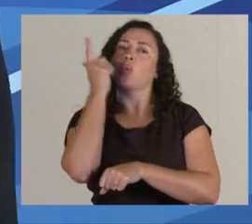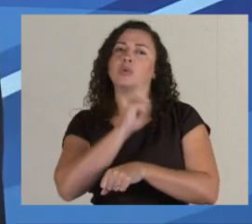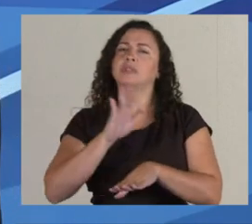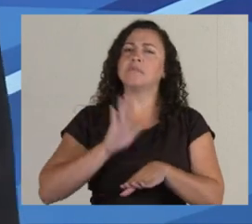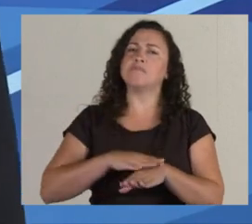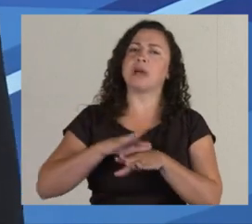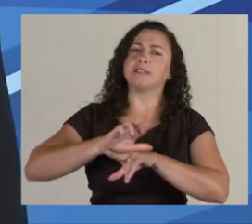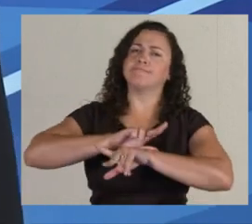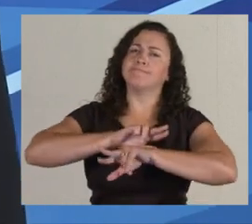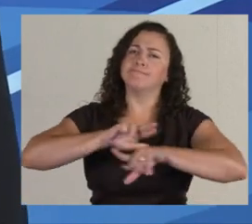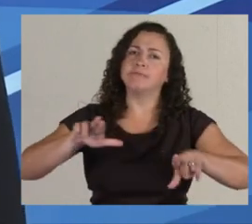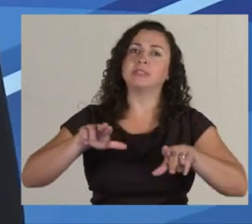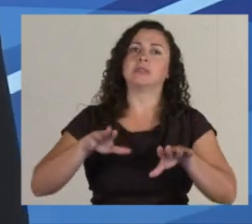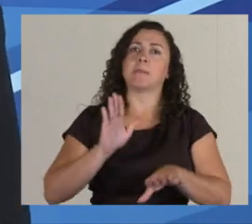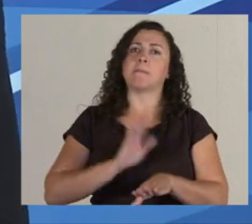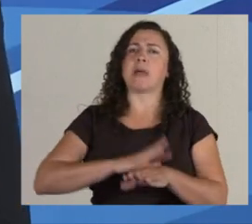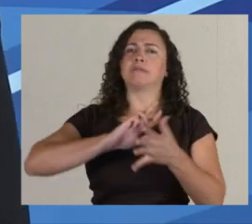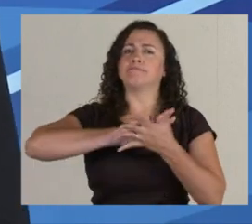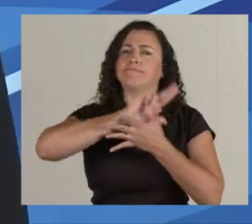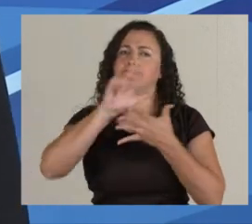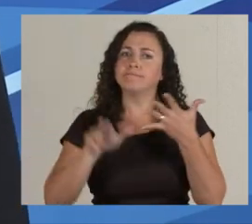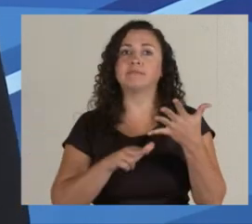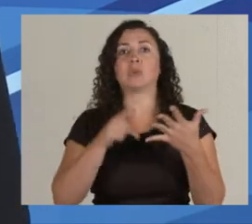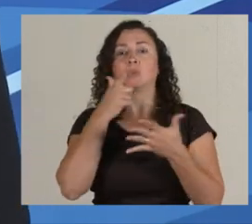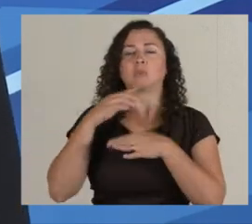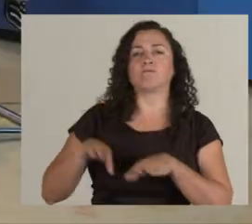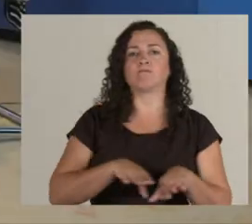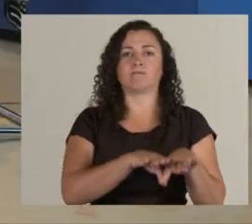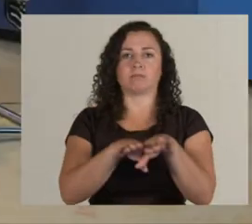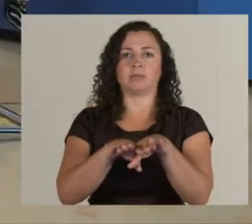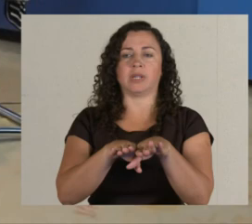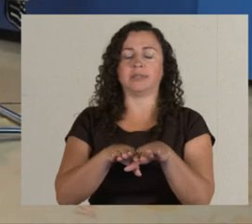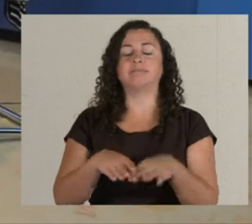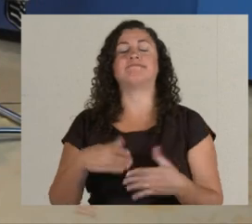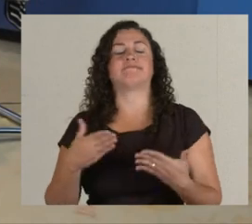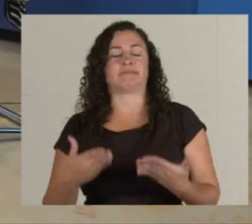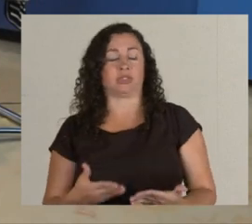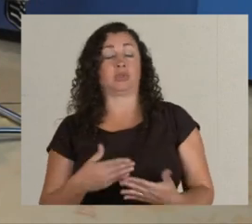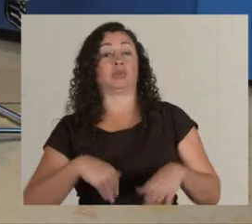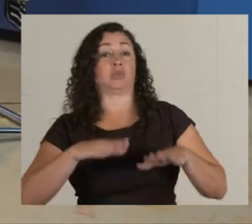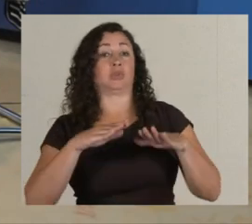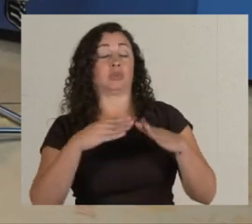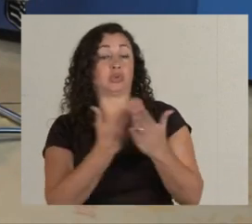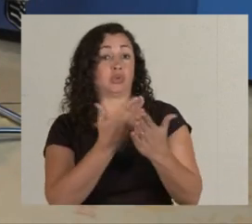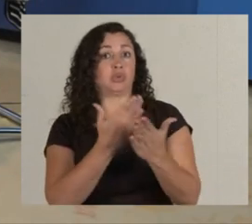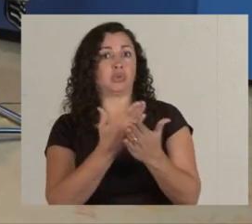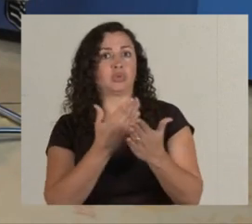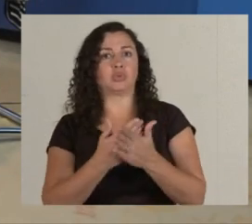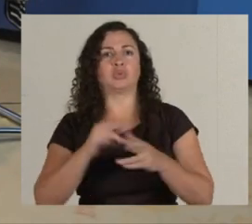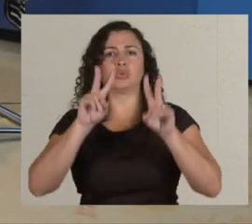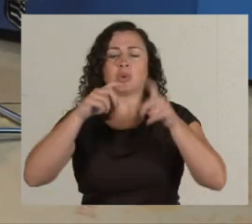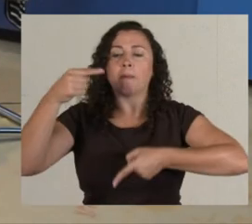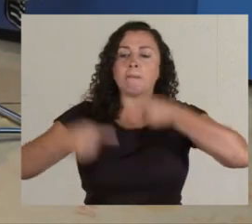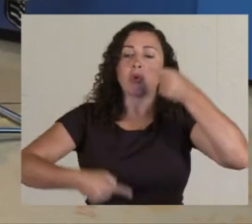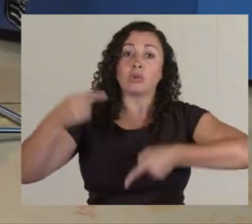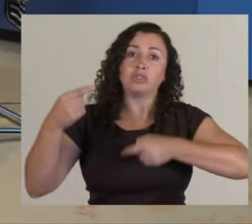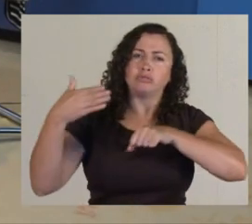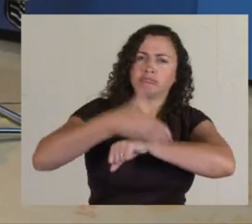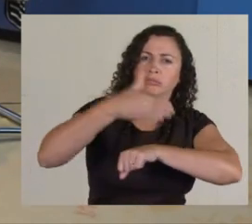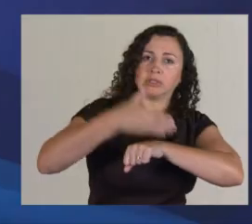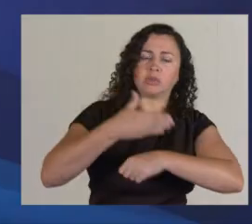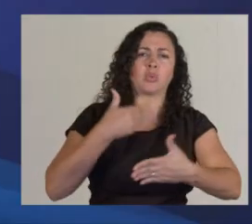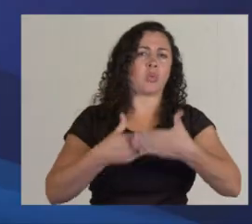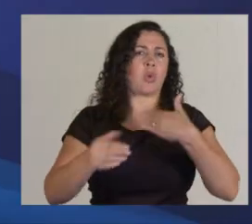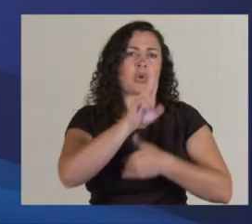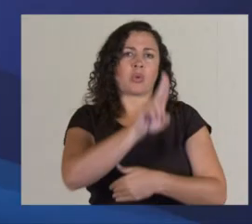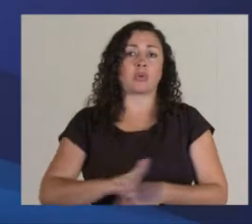tudo mais diversificado, mais diverso, né? Os estudos internacionais sobre políticas de acesso a qualquer universidade